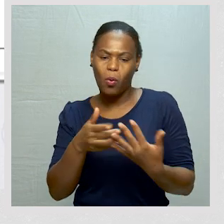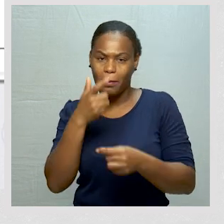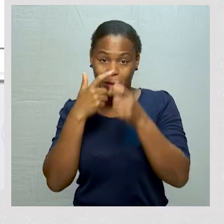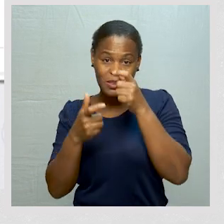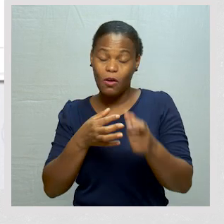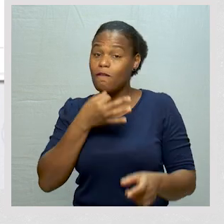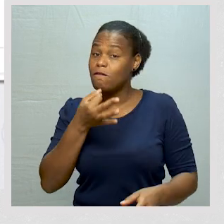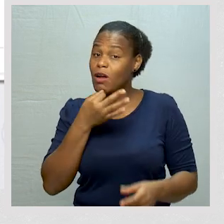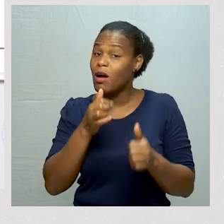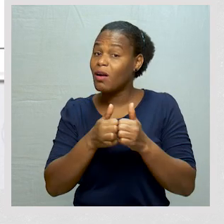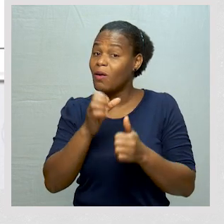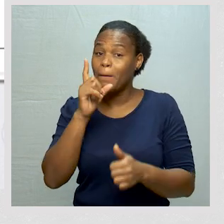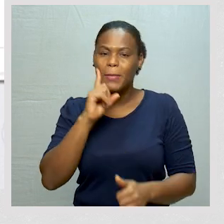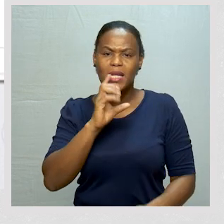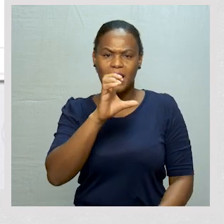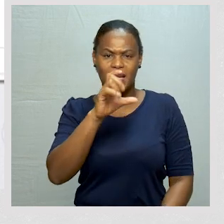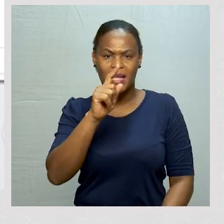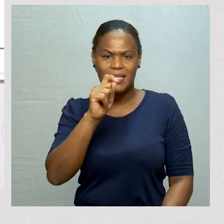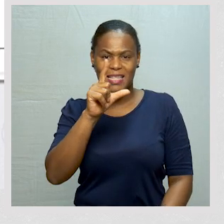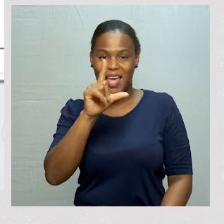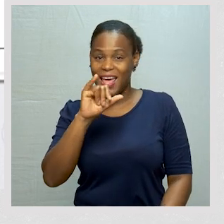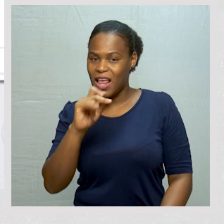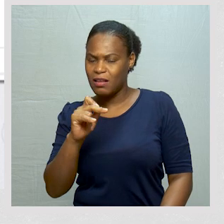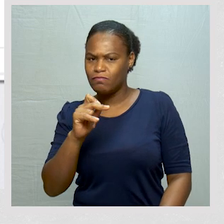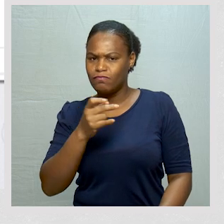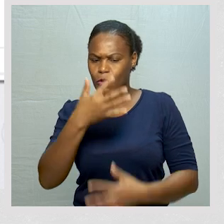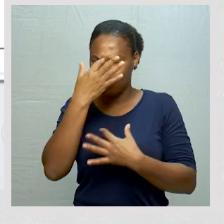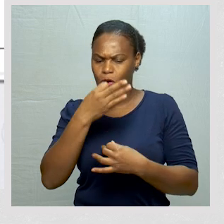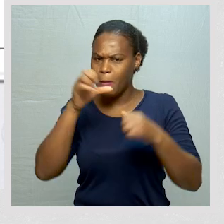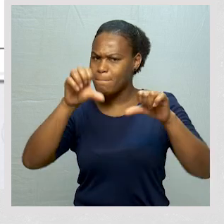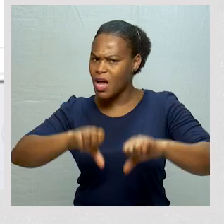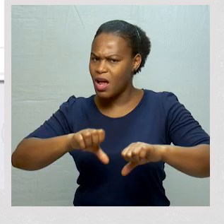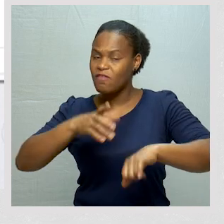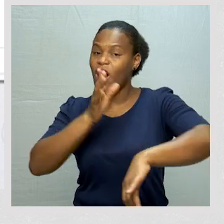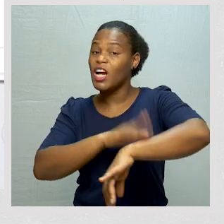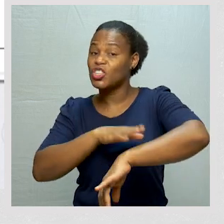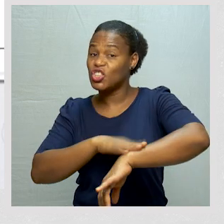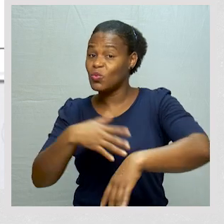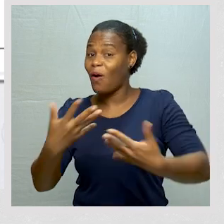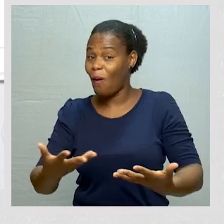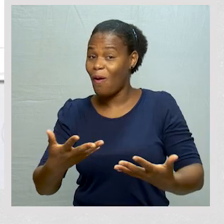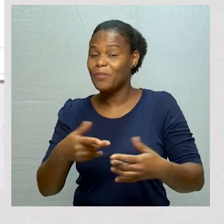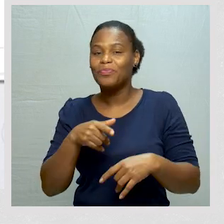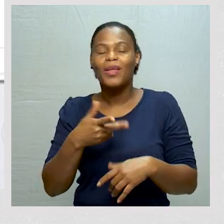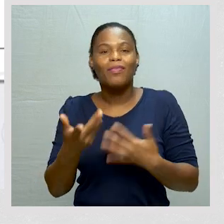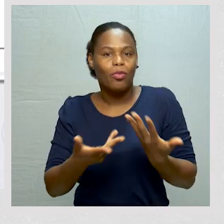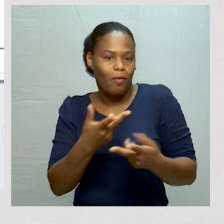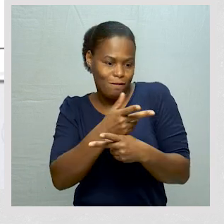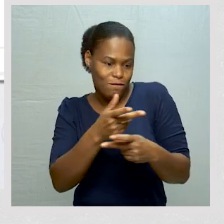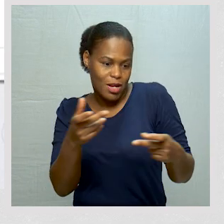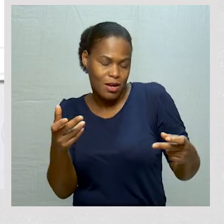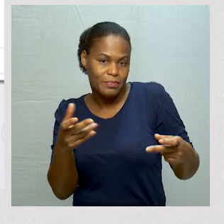qualquer pessoa, falou com a Célia. A Célia estava a portar-se muito mal, ela colocou-a de castigo. Então, esta